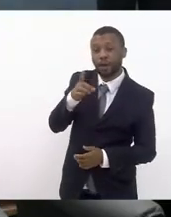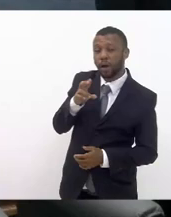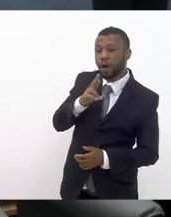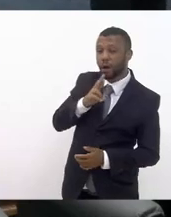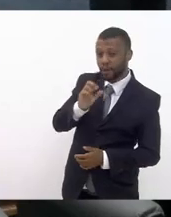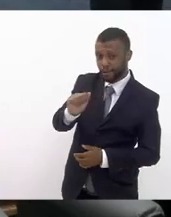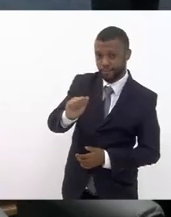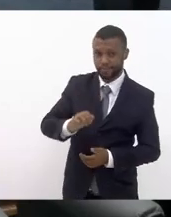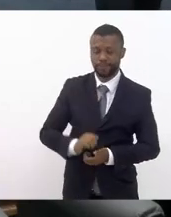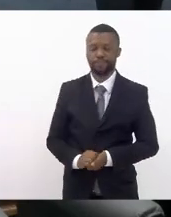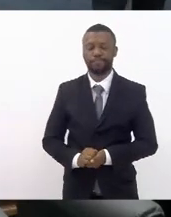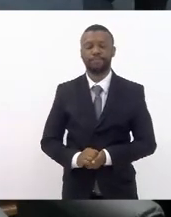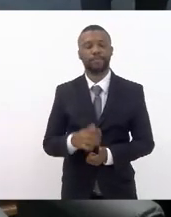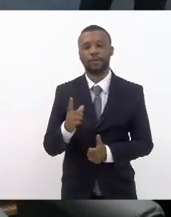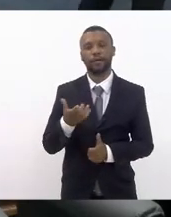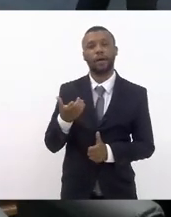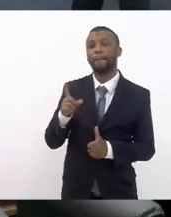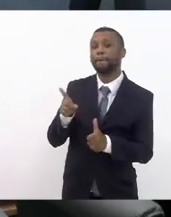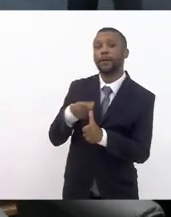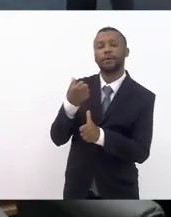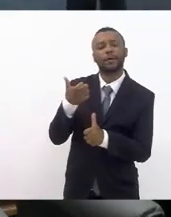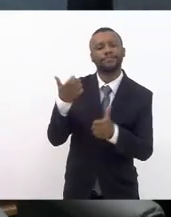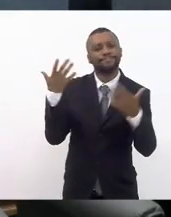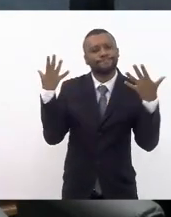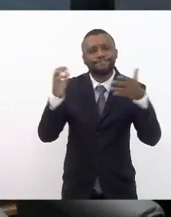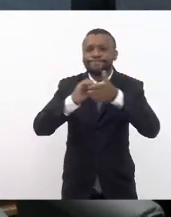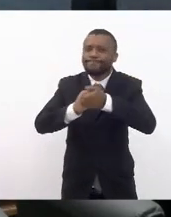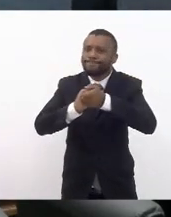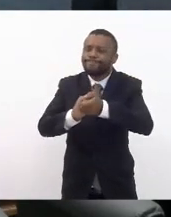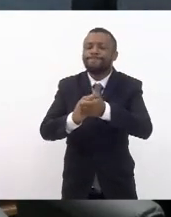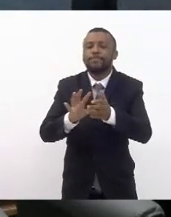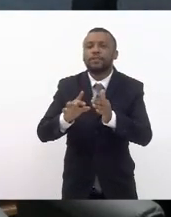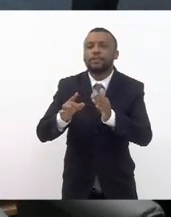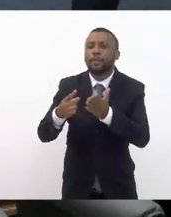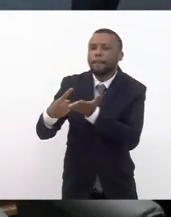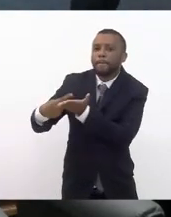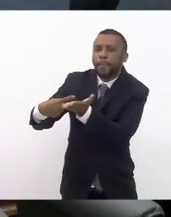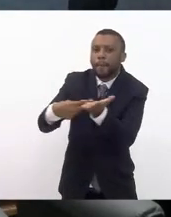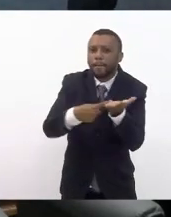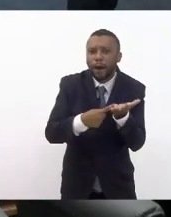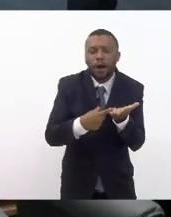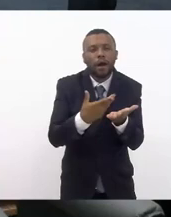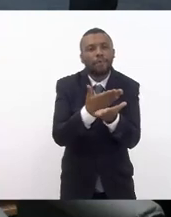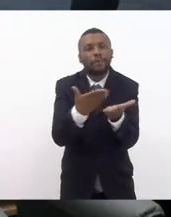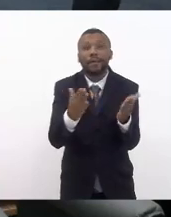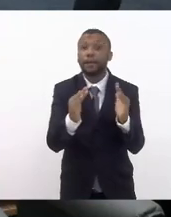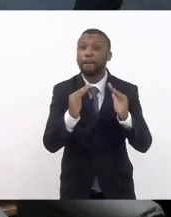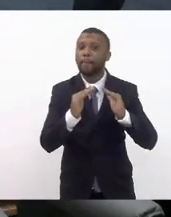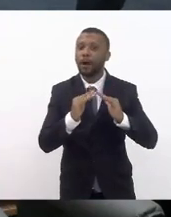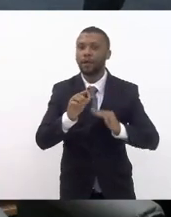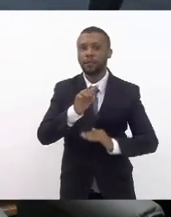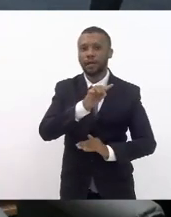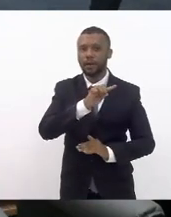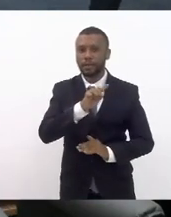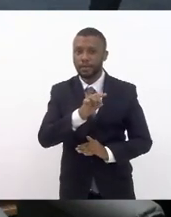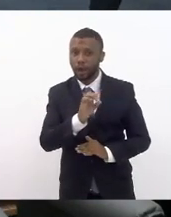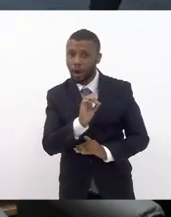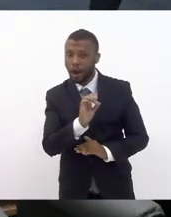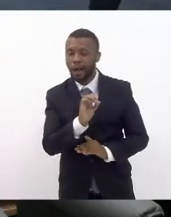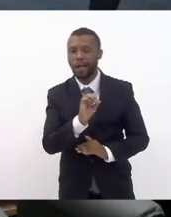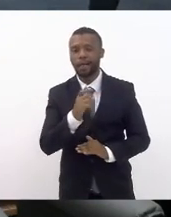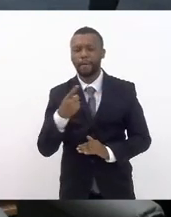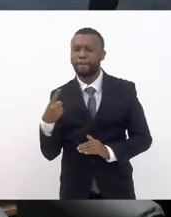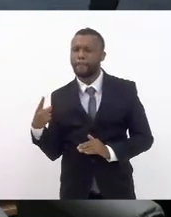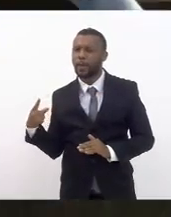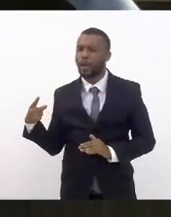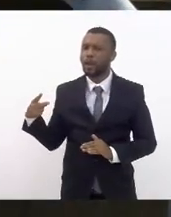quero saudar de forma muito cordial aqui a você, morador da Zona Oeste, que veio de trem